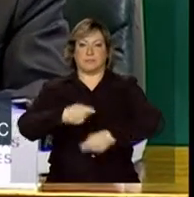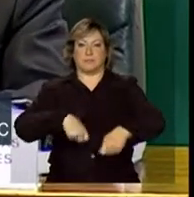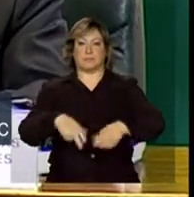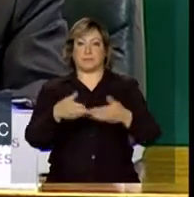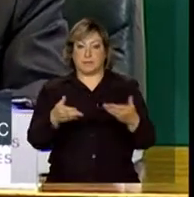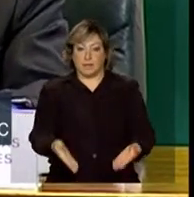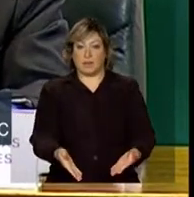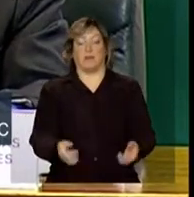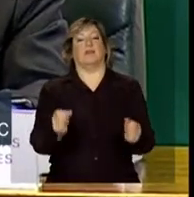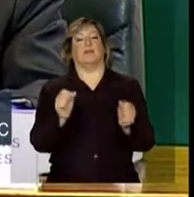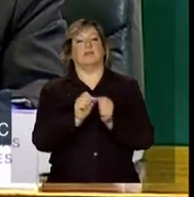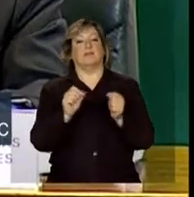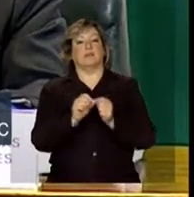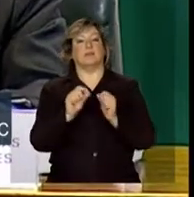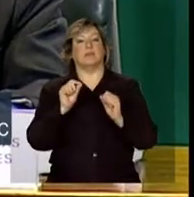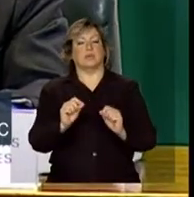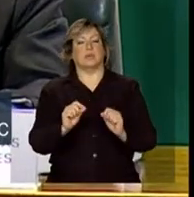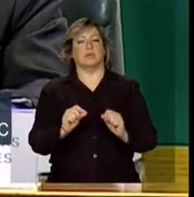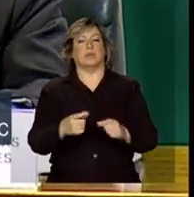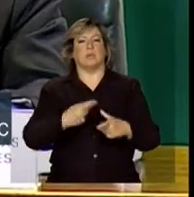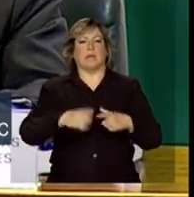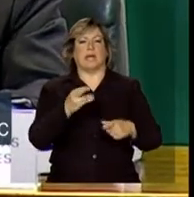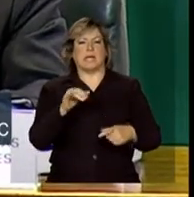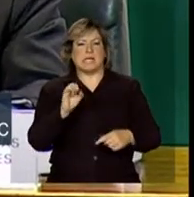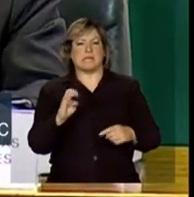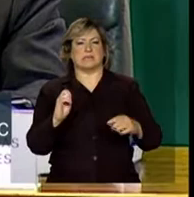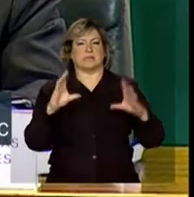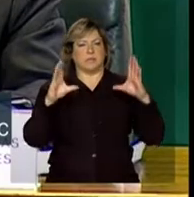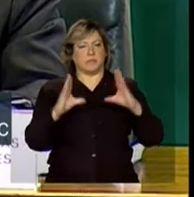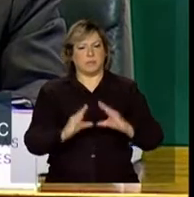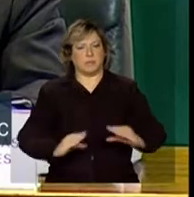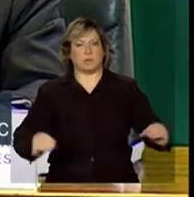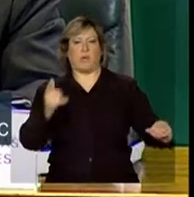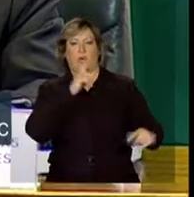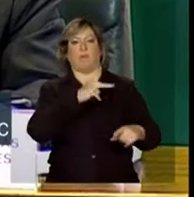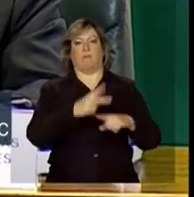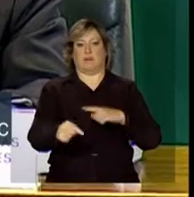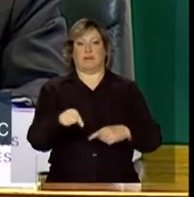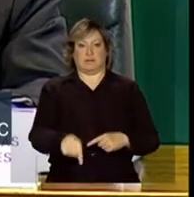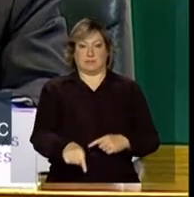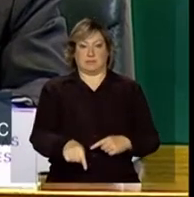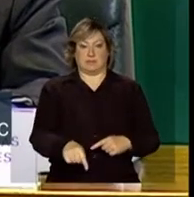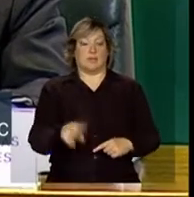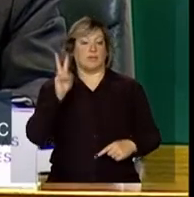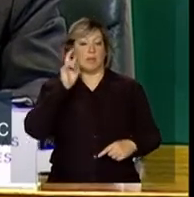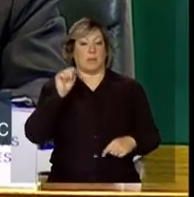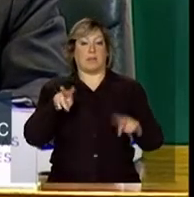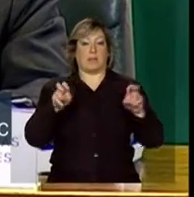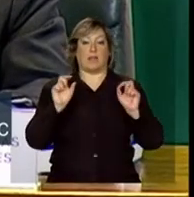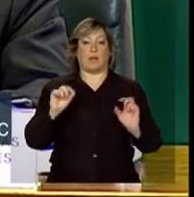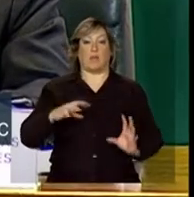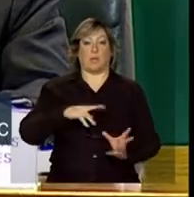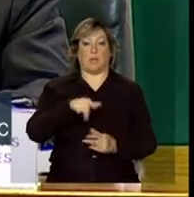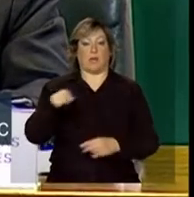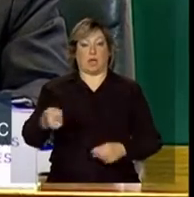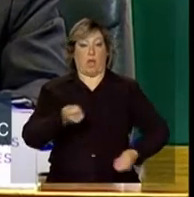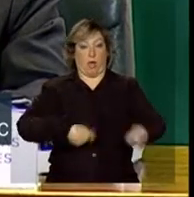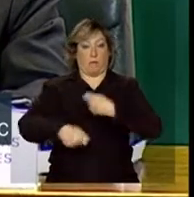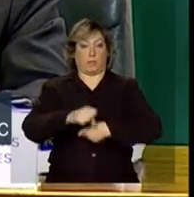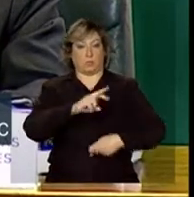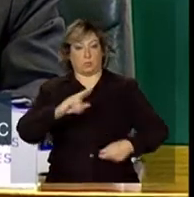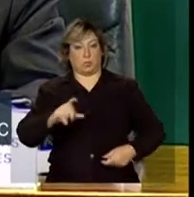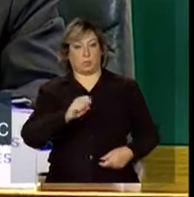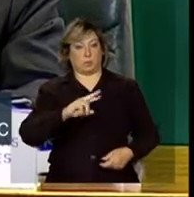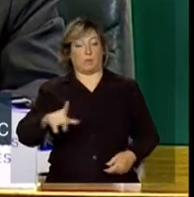mitigar os efeitos da crise e criar condições para que seja superada em termos globais e começa o Sul tem crescido em